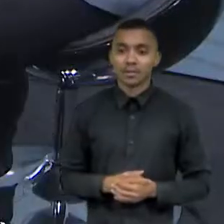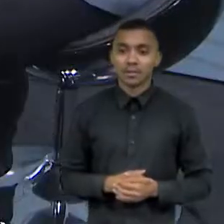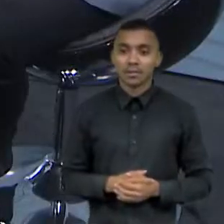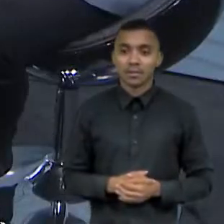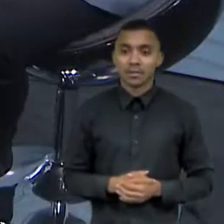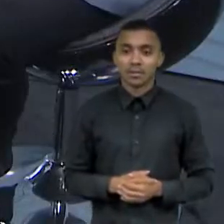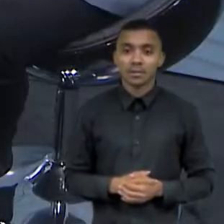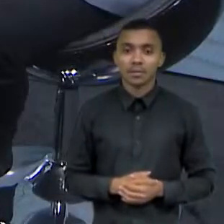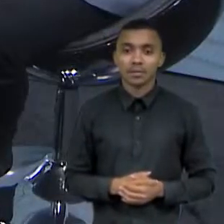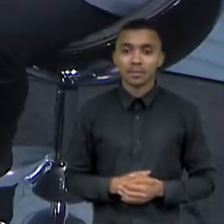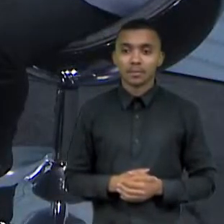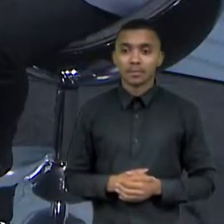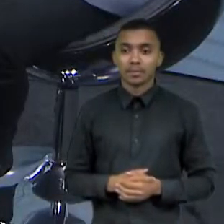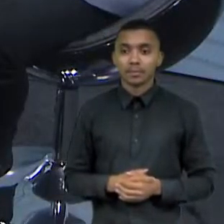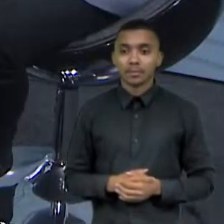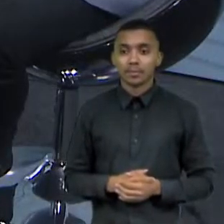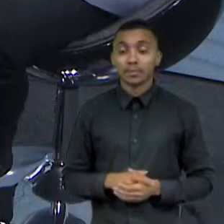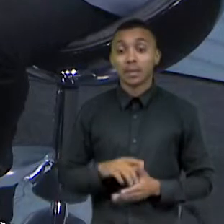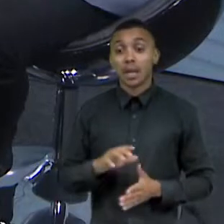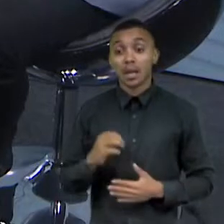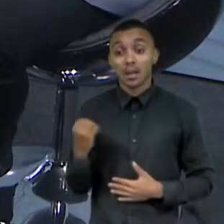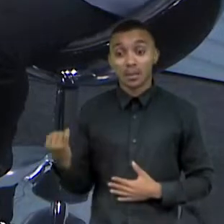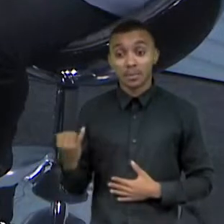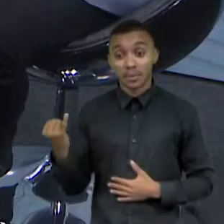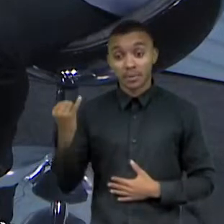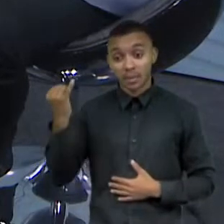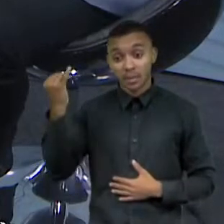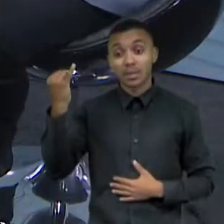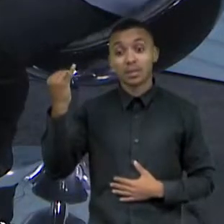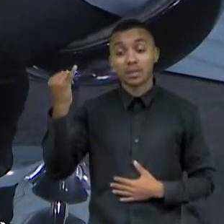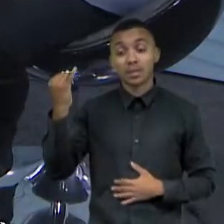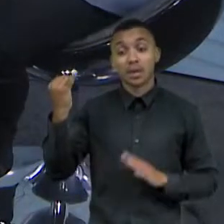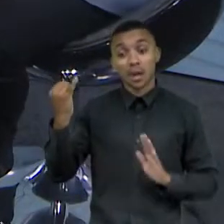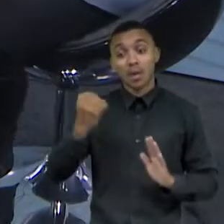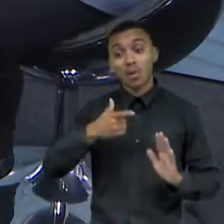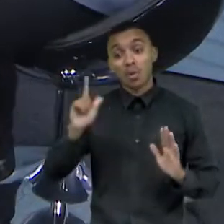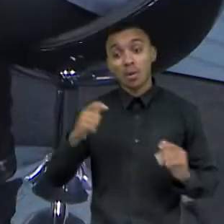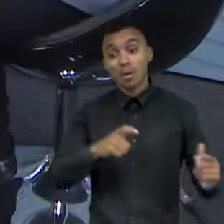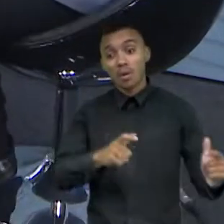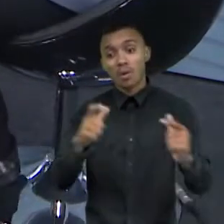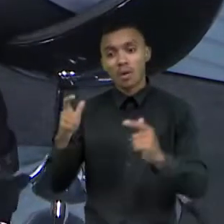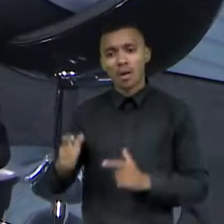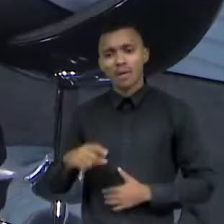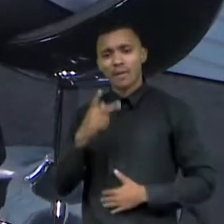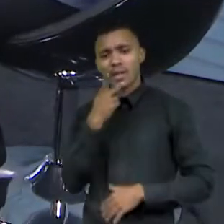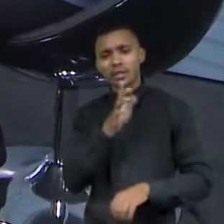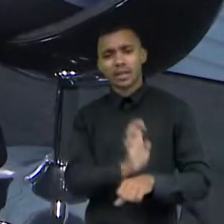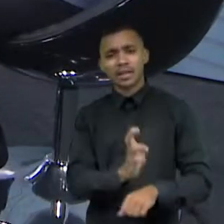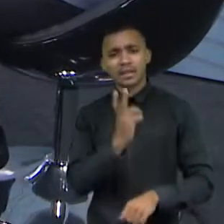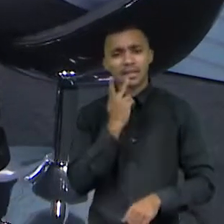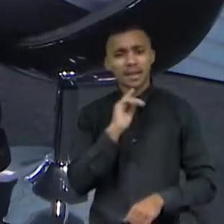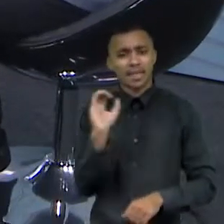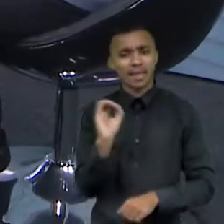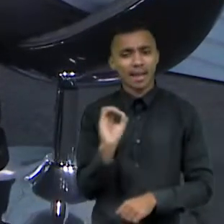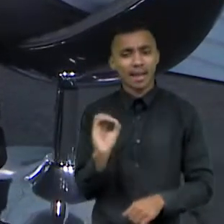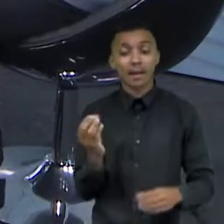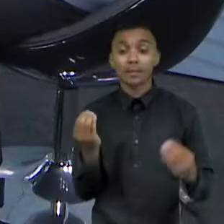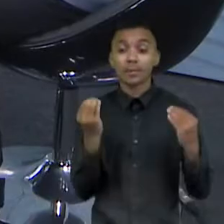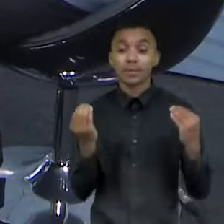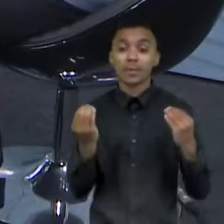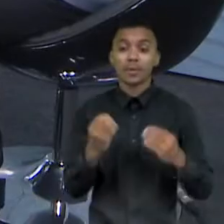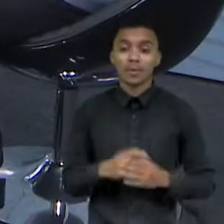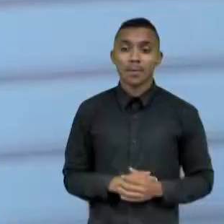tenham tido economicamente a importância que tiveram em outros locais, mas dizer que não tem negro no Ceará. Aí isso fere